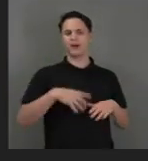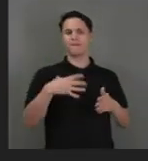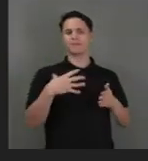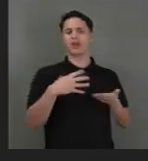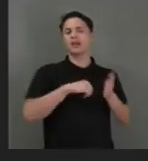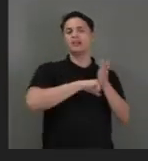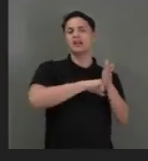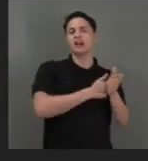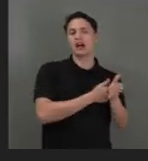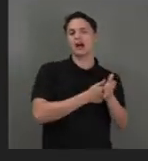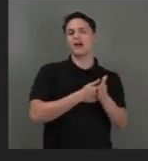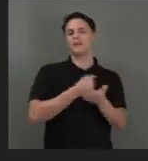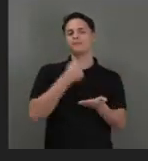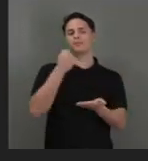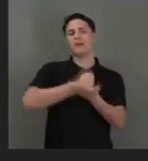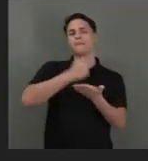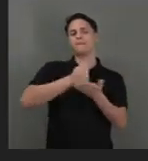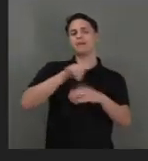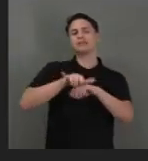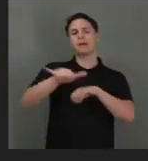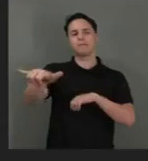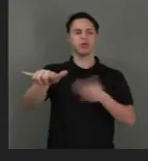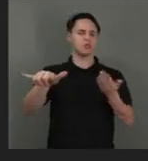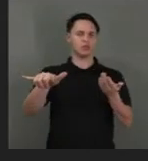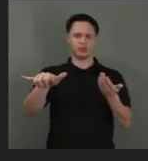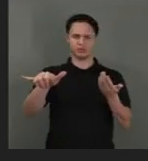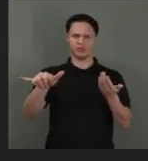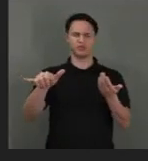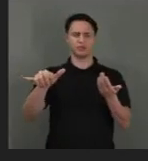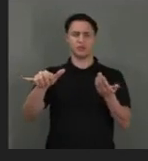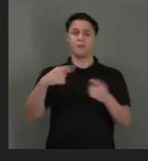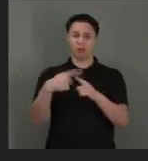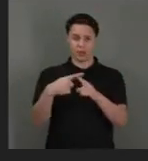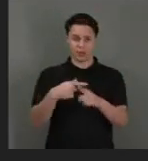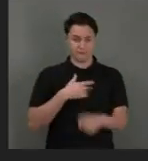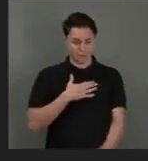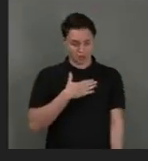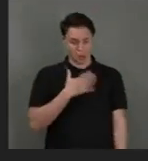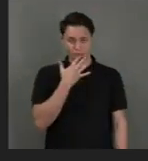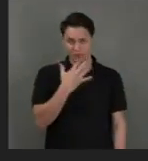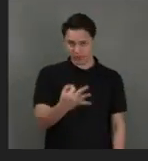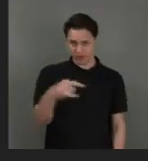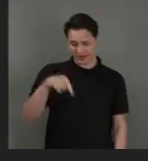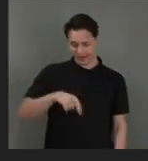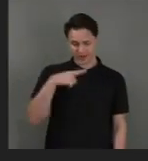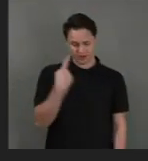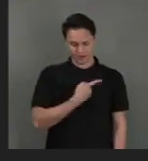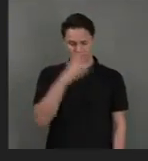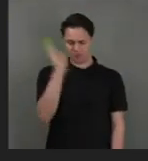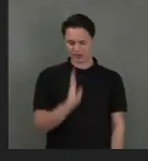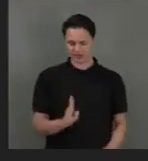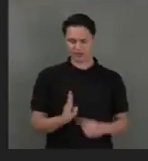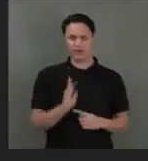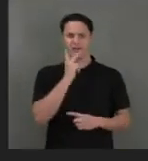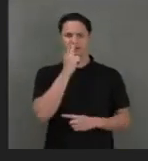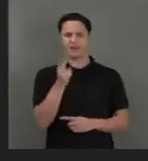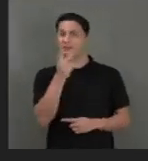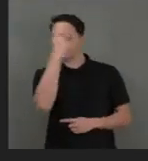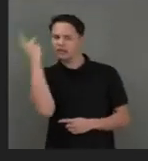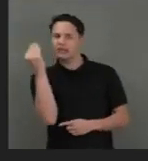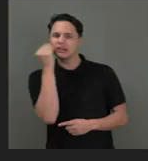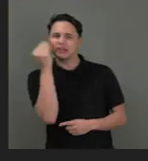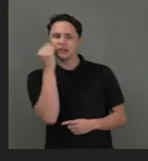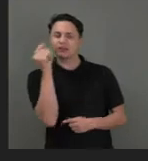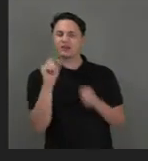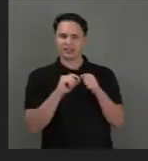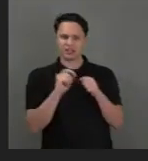terror acontecendo no Brasil, na livre opinião, uma ditadura aí sendo ensaiada na nossa nação a partir